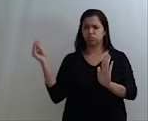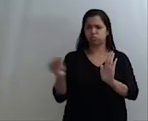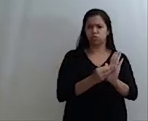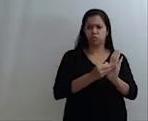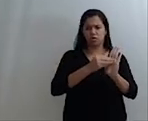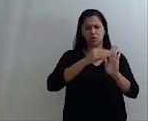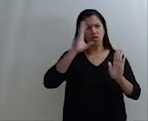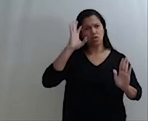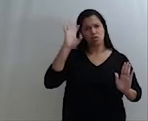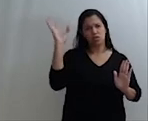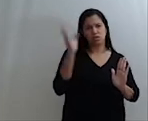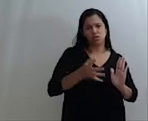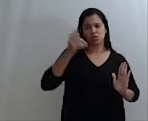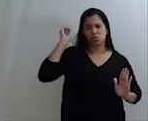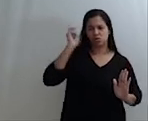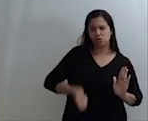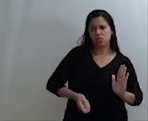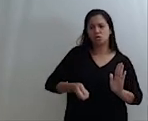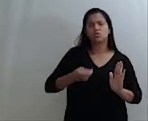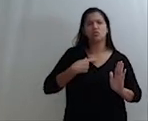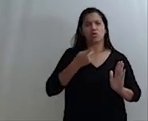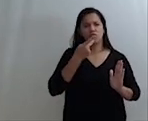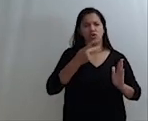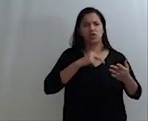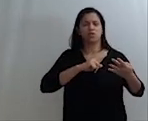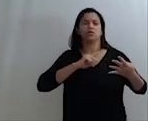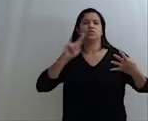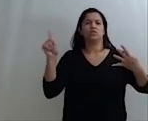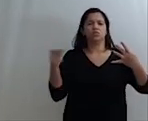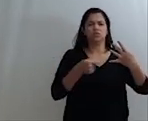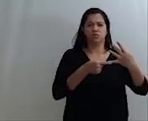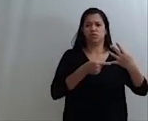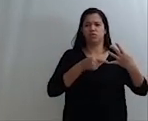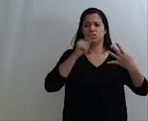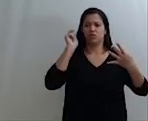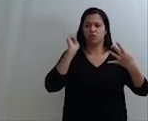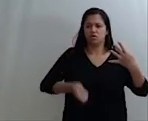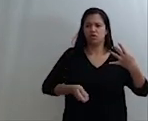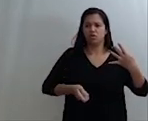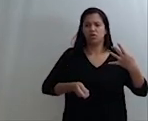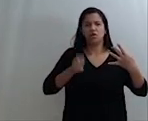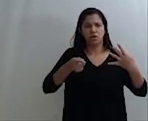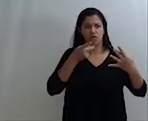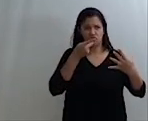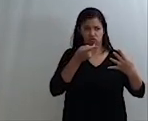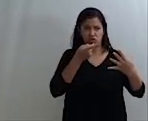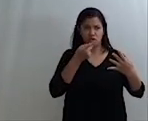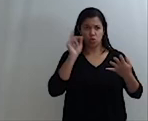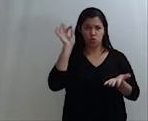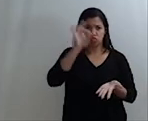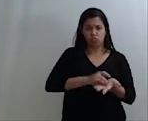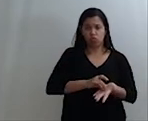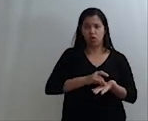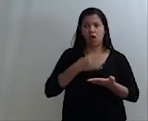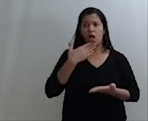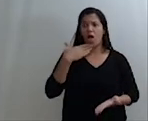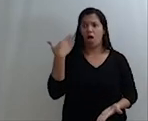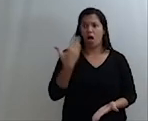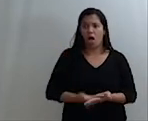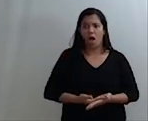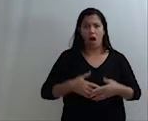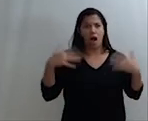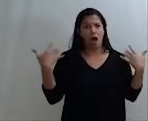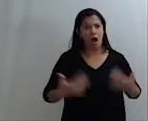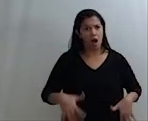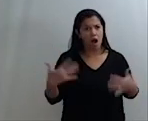na parte da decisão que acabei de ler eu acrescento que os fatos são estarrecedores chocantes